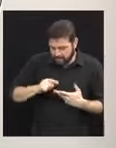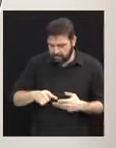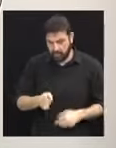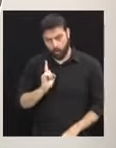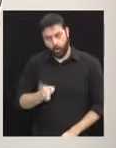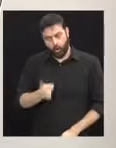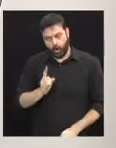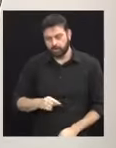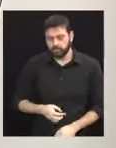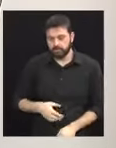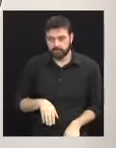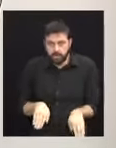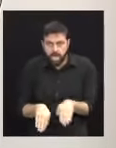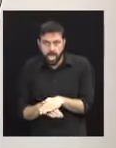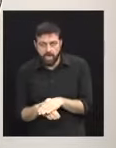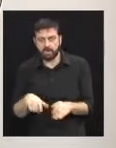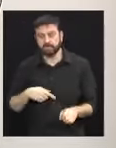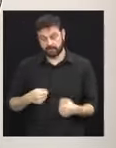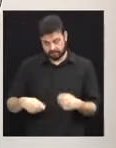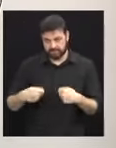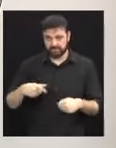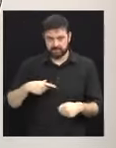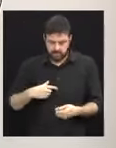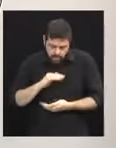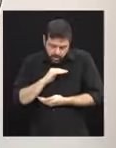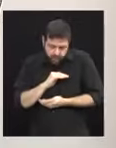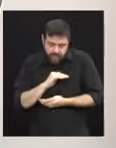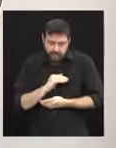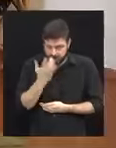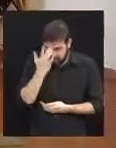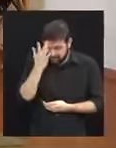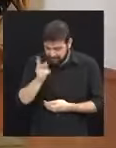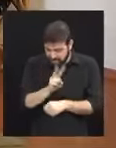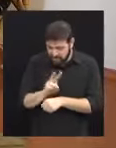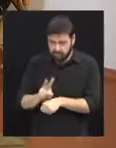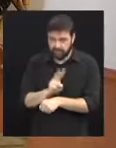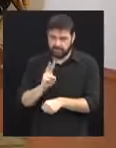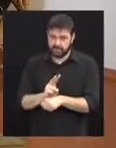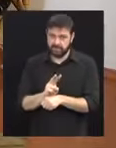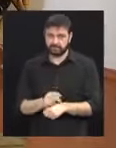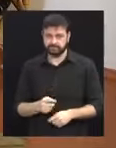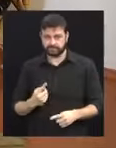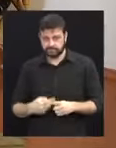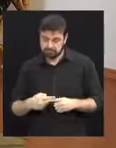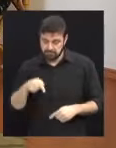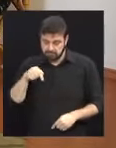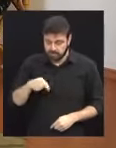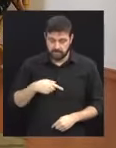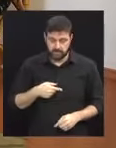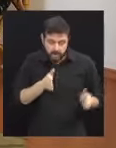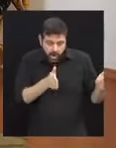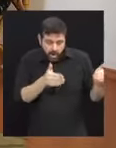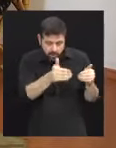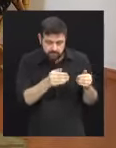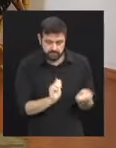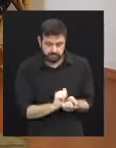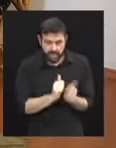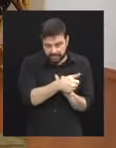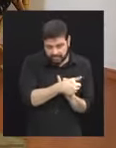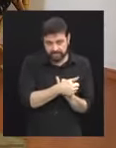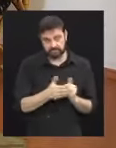para o tamanho, né? As pessoas acreditam que um porte pequeno é mais fácil de lidar, para ele, né, o espaço fica mais adequado.